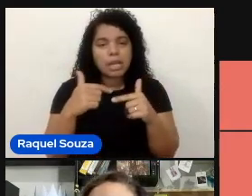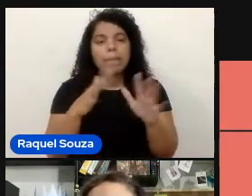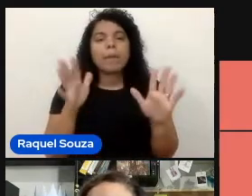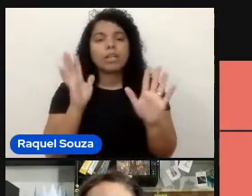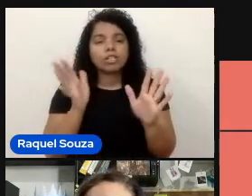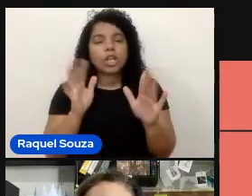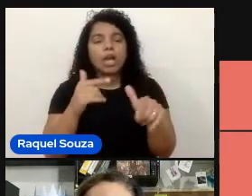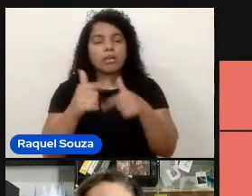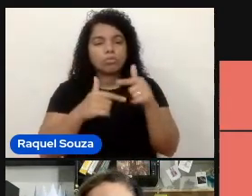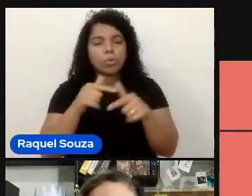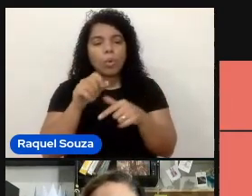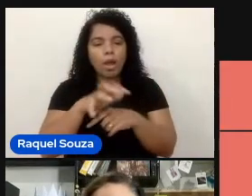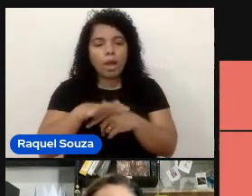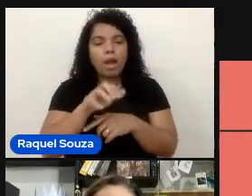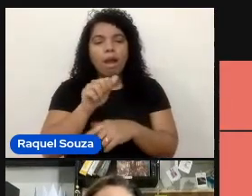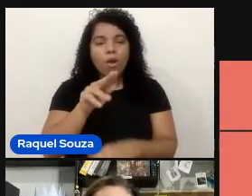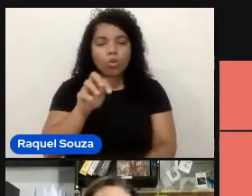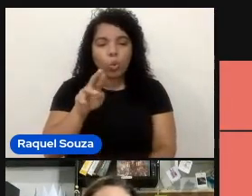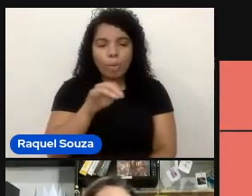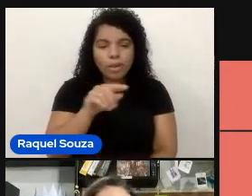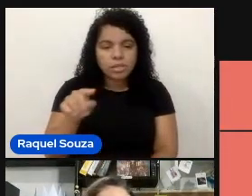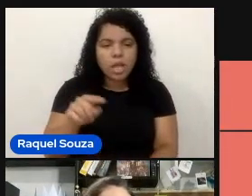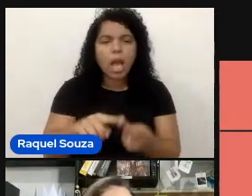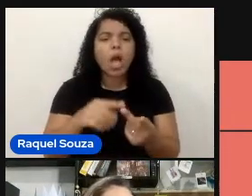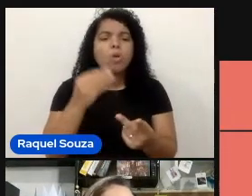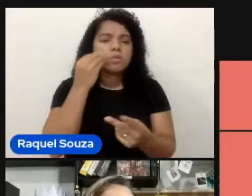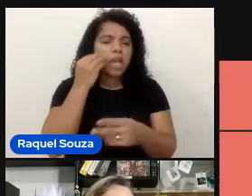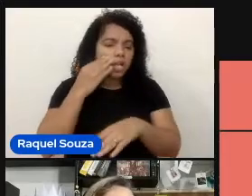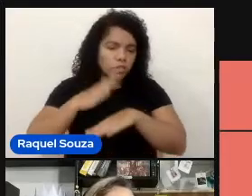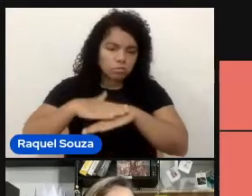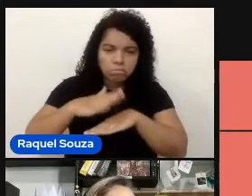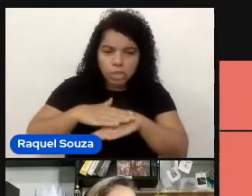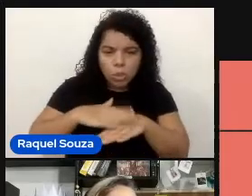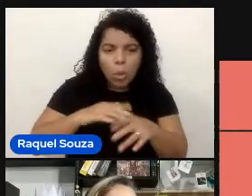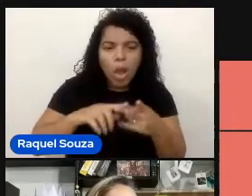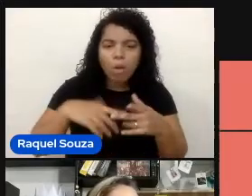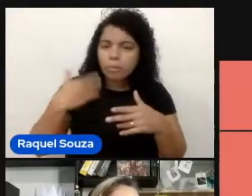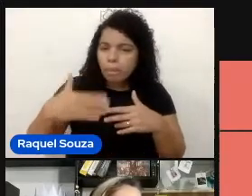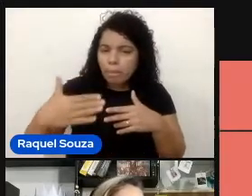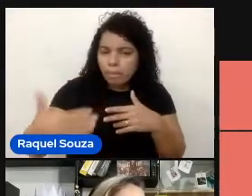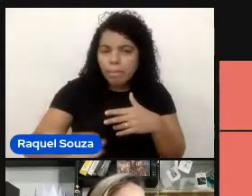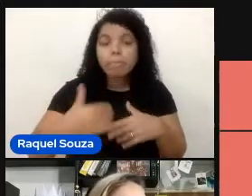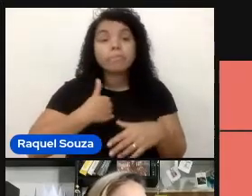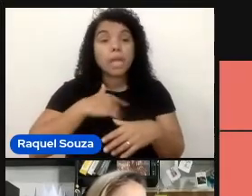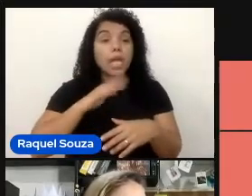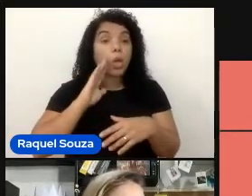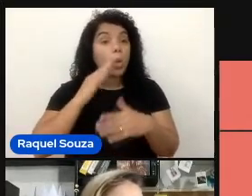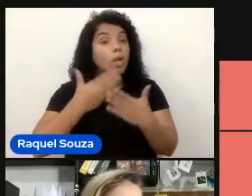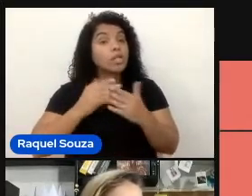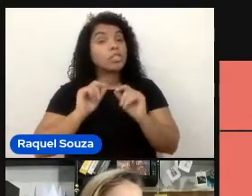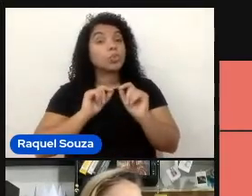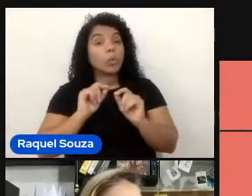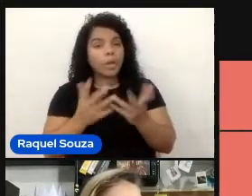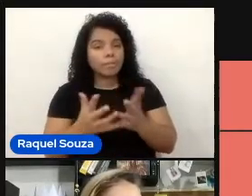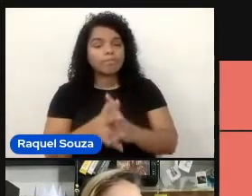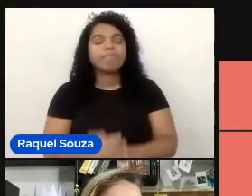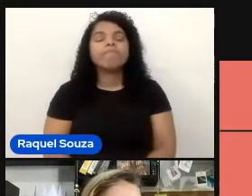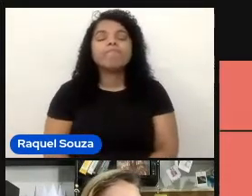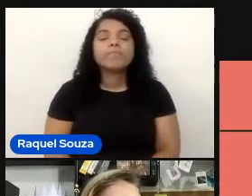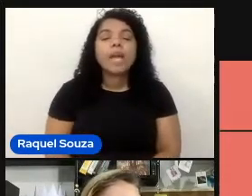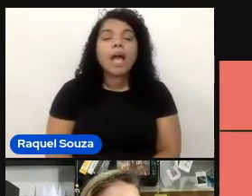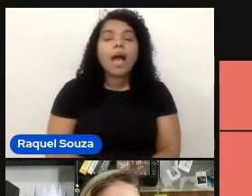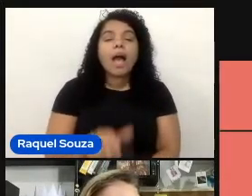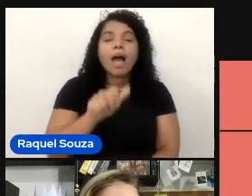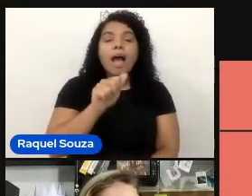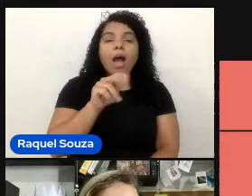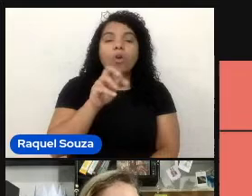automação também, atuando com testes manuais e por aí vai, eu acredito que a automação ela está dentro